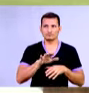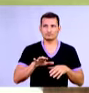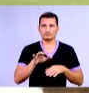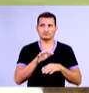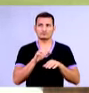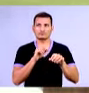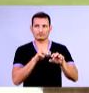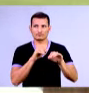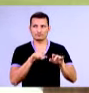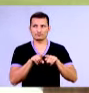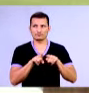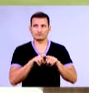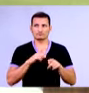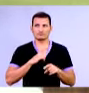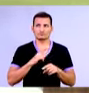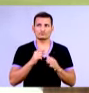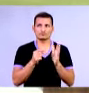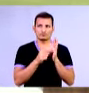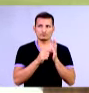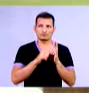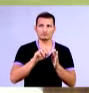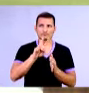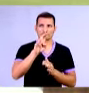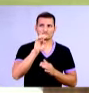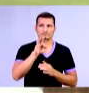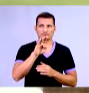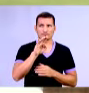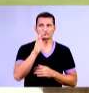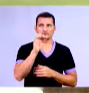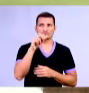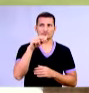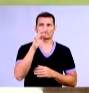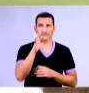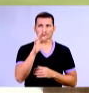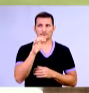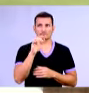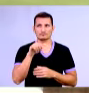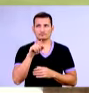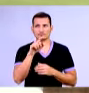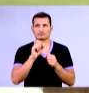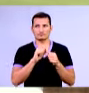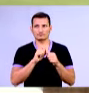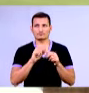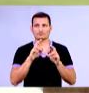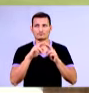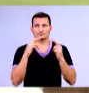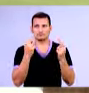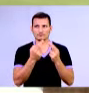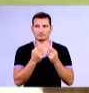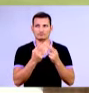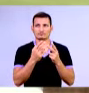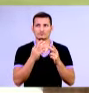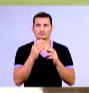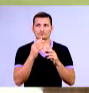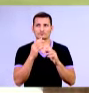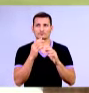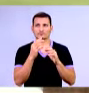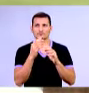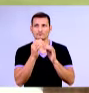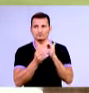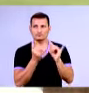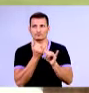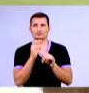temos aquela ferramenta do WebConf, né? Qual que é a funcionalidade do WebConf? É que você fazer reuniões na internet utilizando uma ferramenta específica,